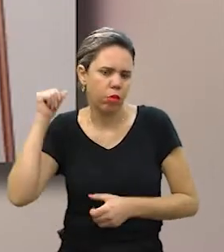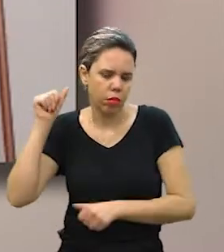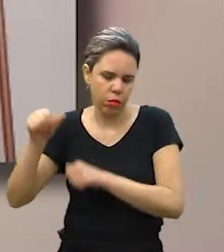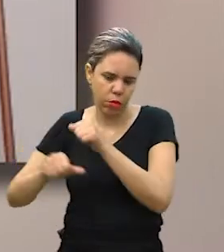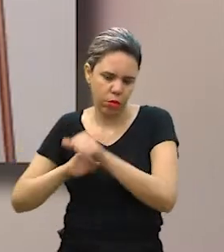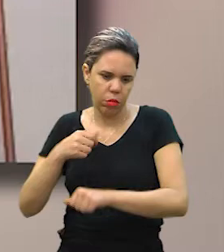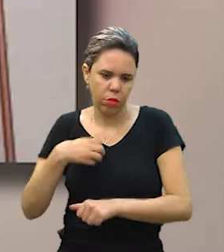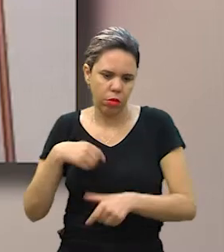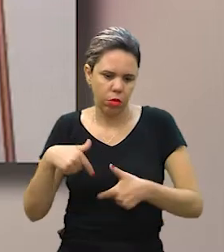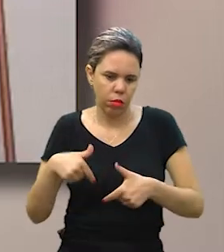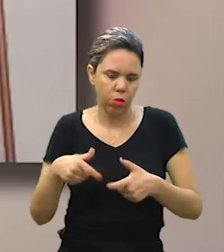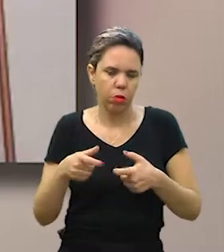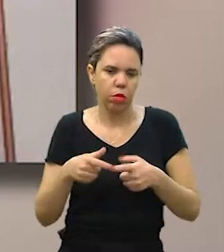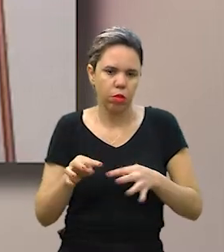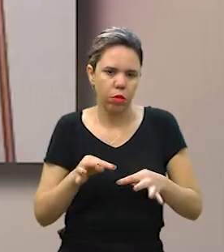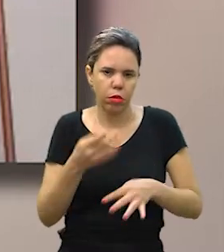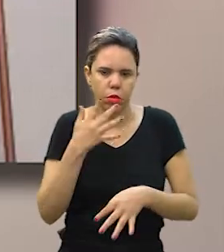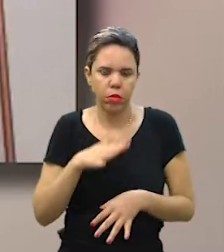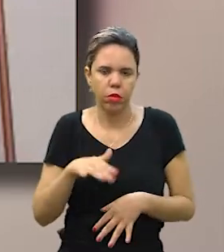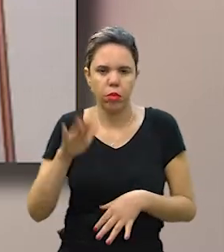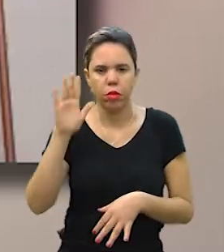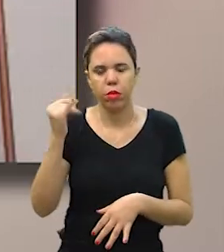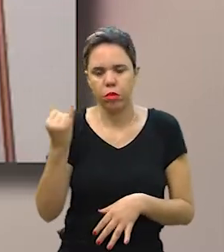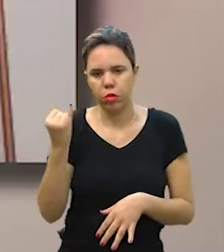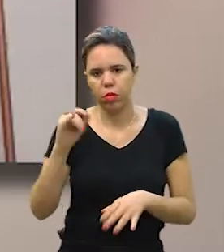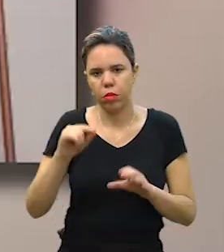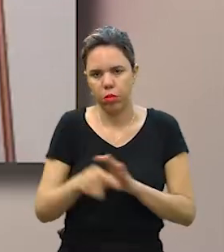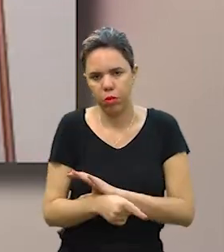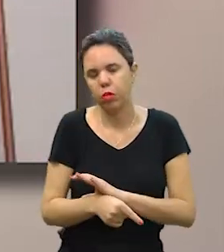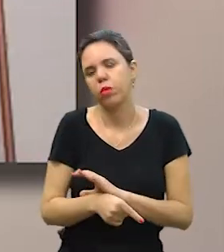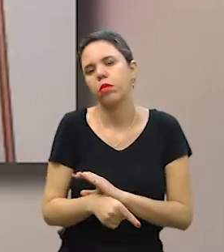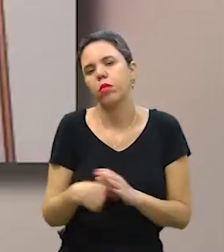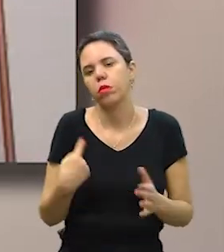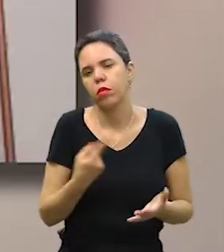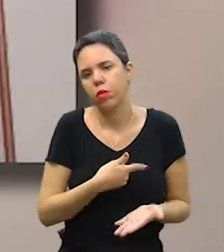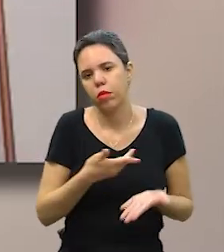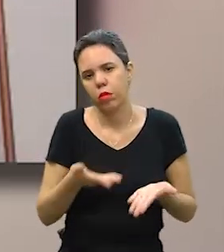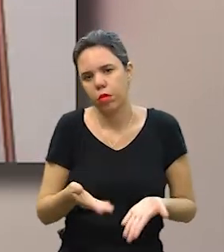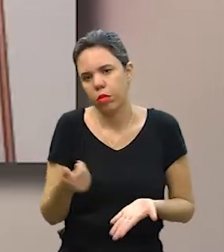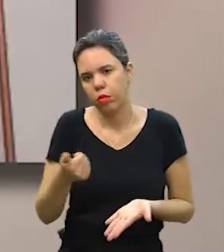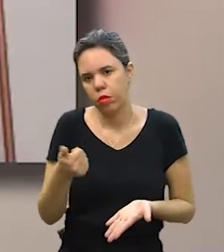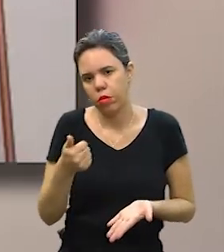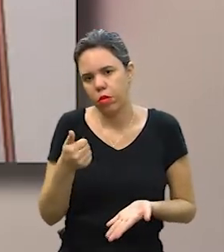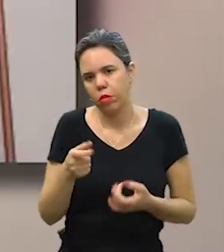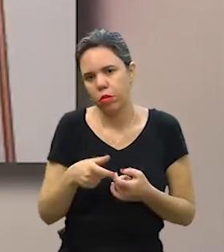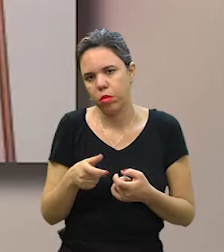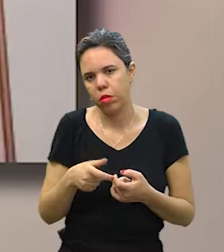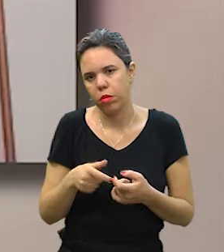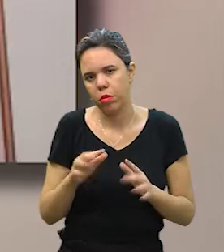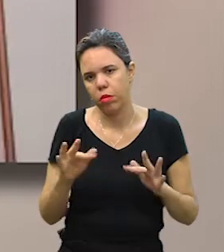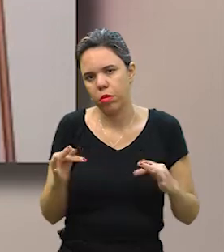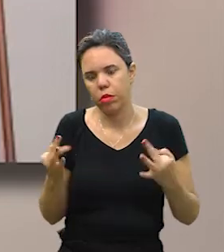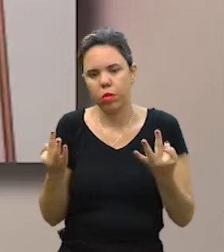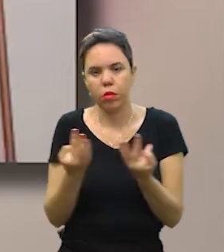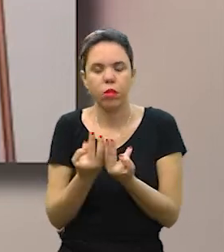tempo, né? A pediatria ela é muito mais que isso. Então, nós somos os primeiros médicos